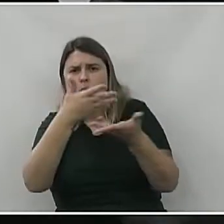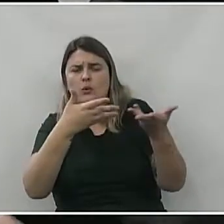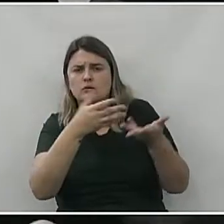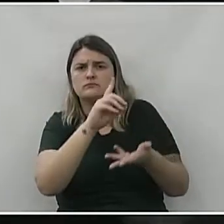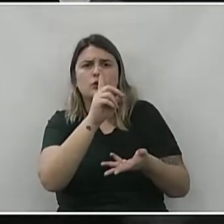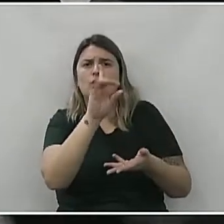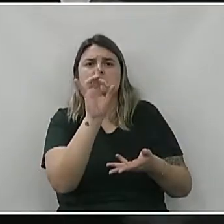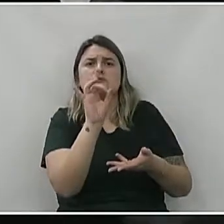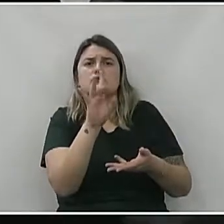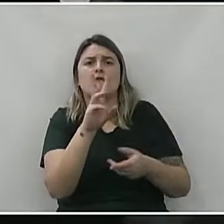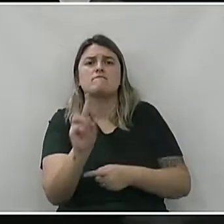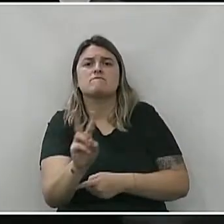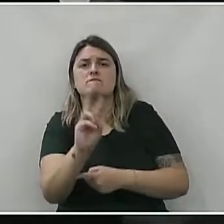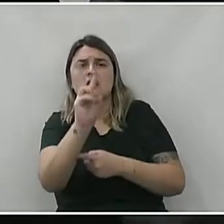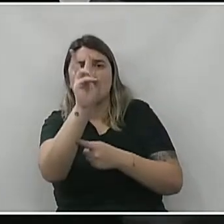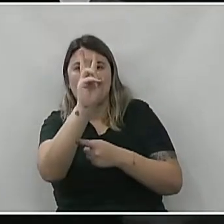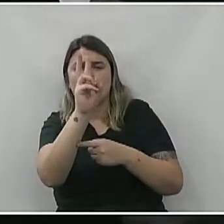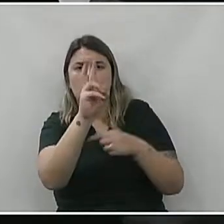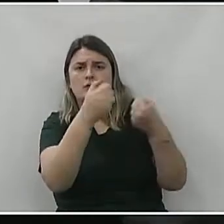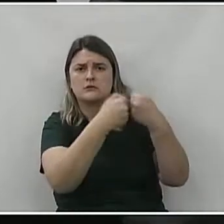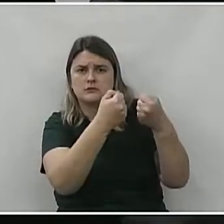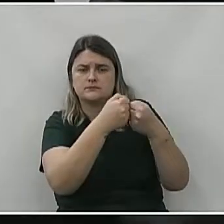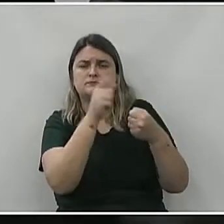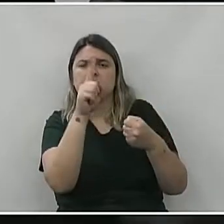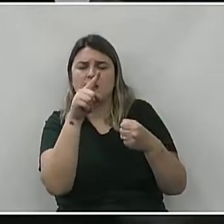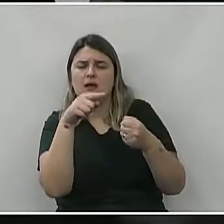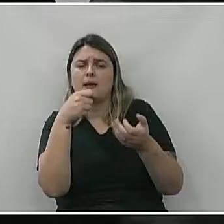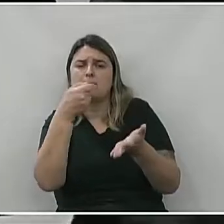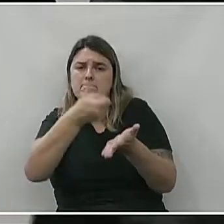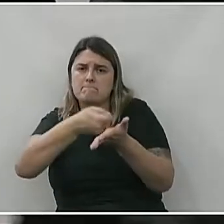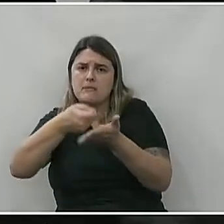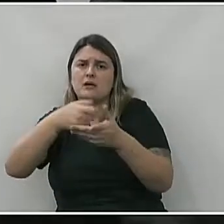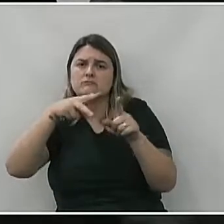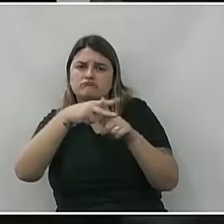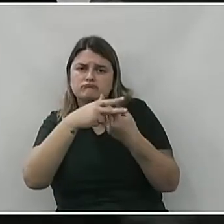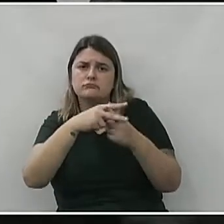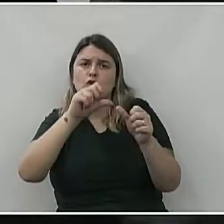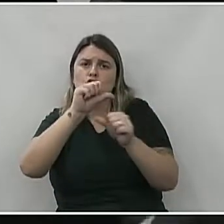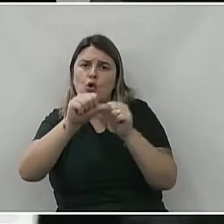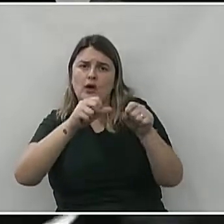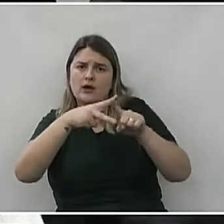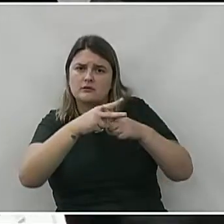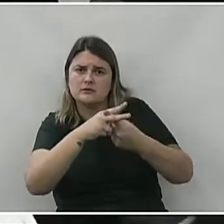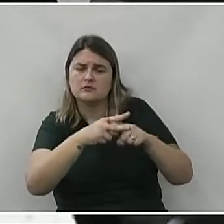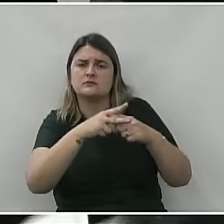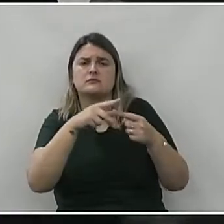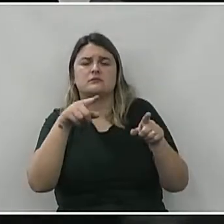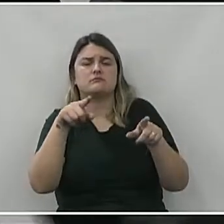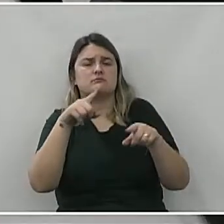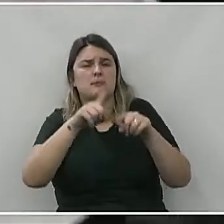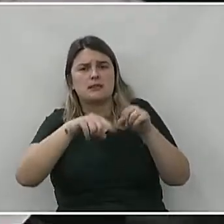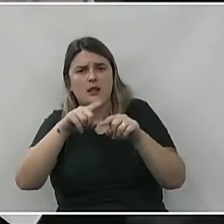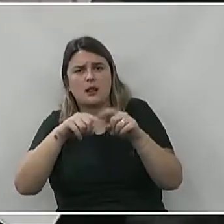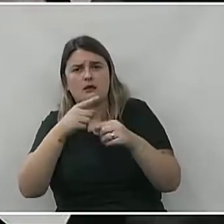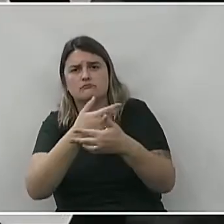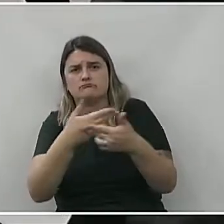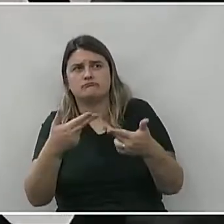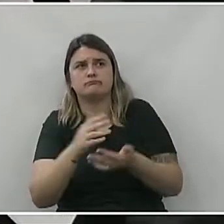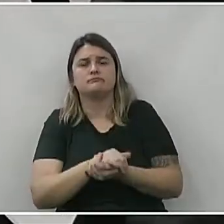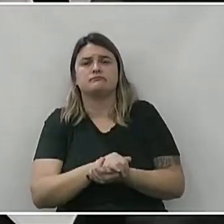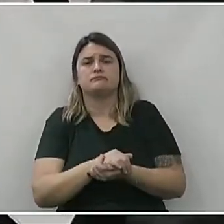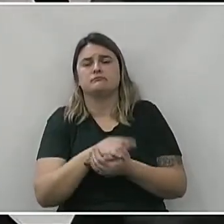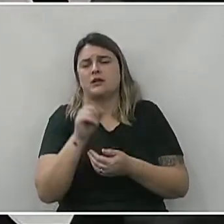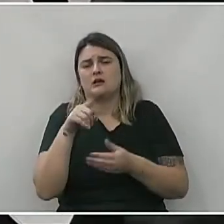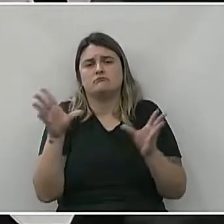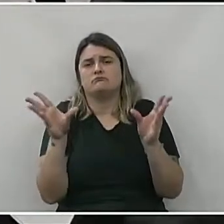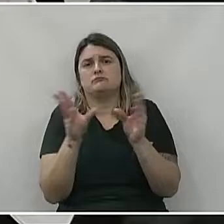Não é só o valor do transporte, são gastos com manutenção, com peças, com equipamentos. Então, o tempo já excedeu. Eu